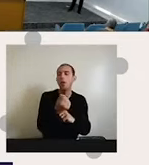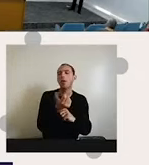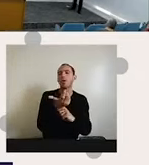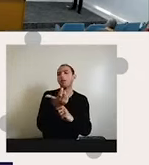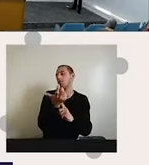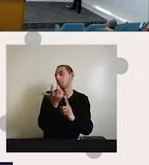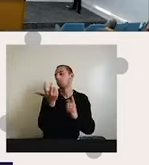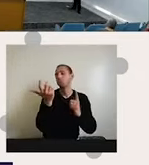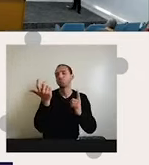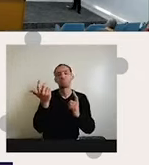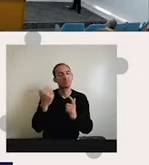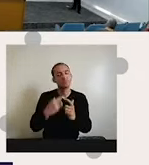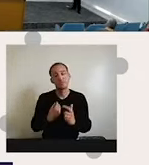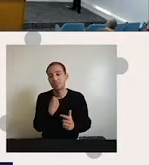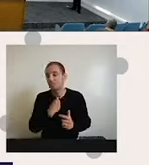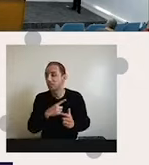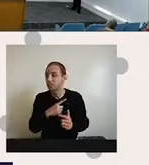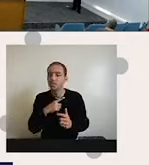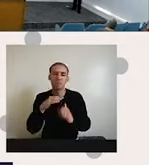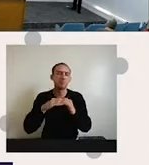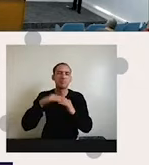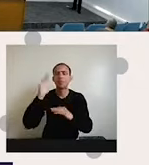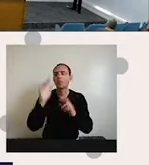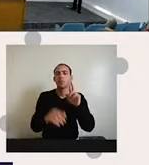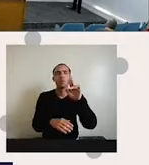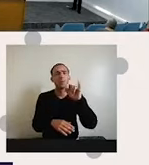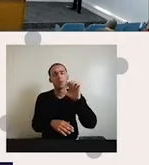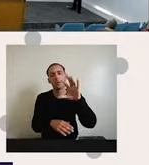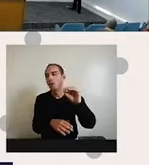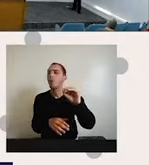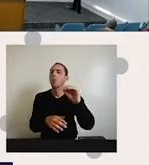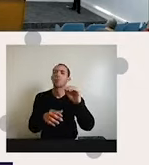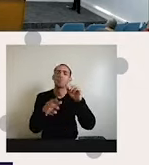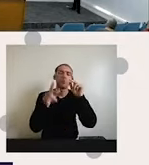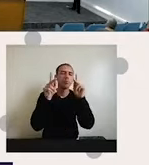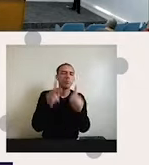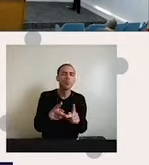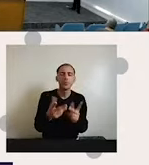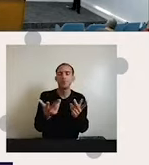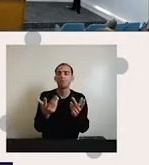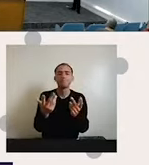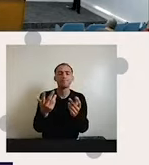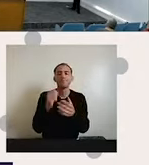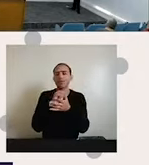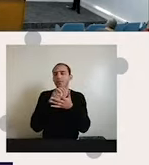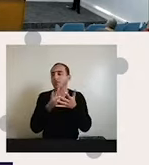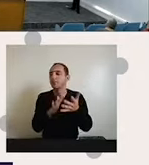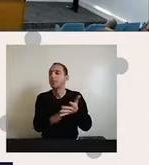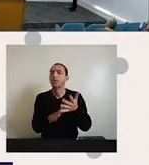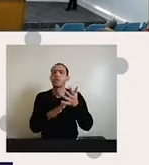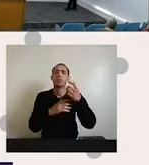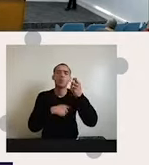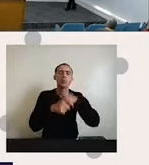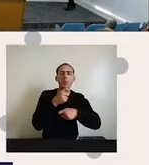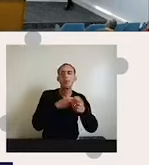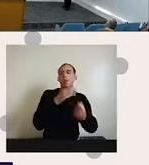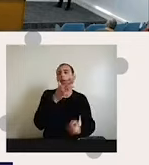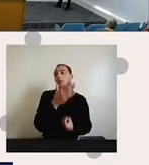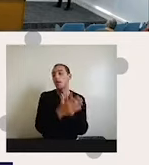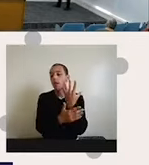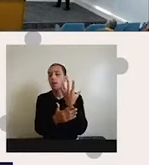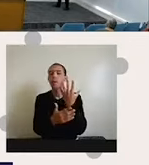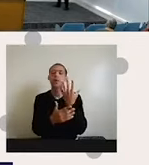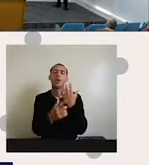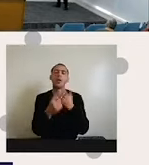aí foi criado, então, o NETEP, e tem uma lista que vai dizer quais são os agravos CID-10 e quais são os CNAEs que têm